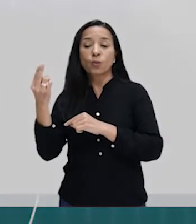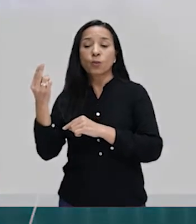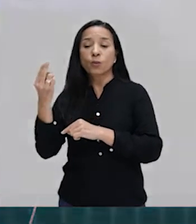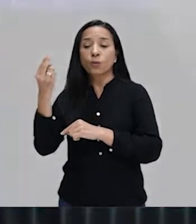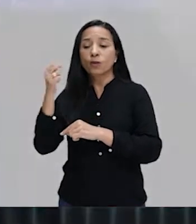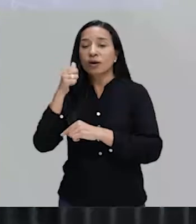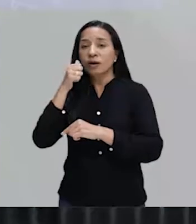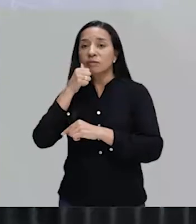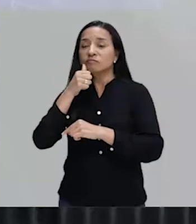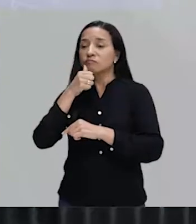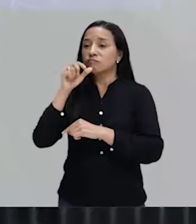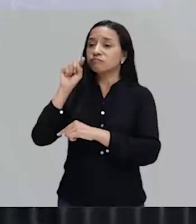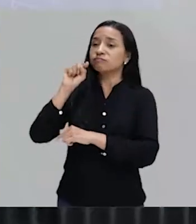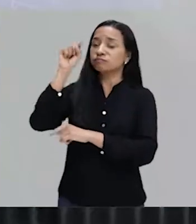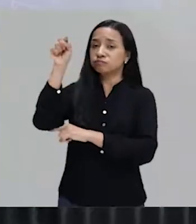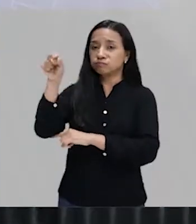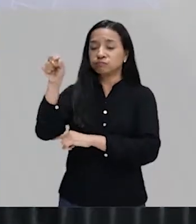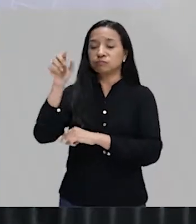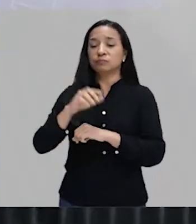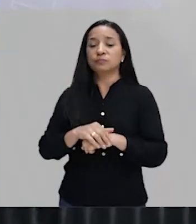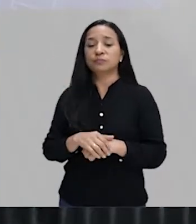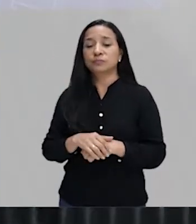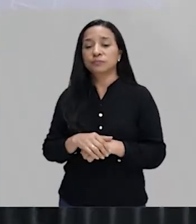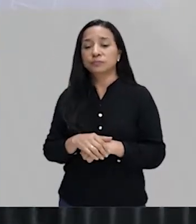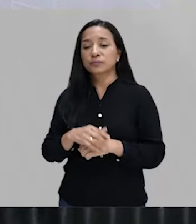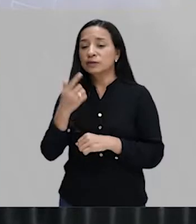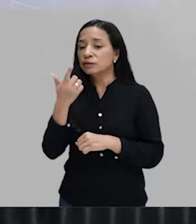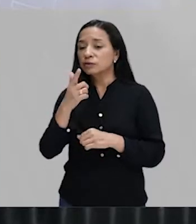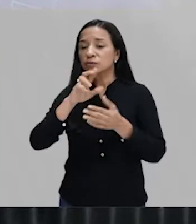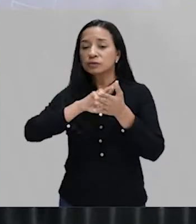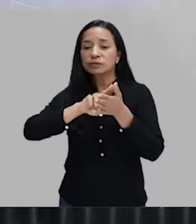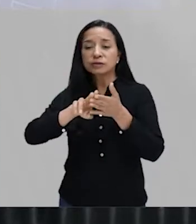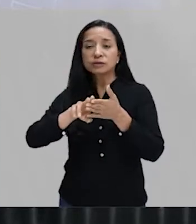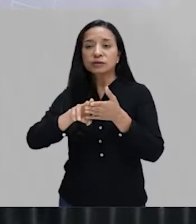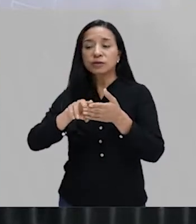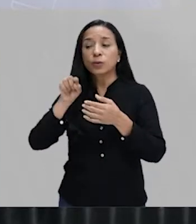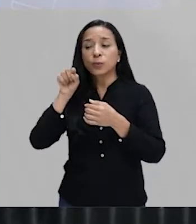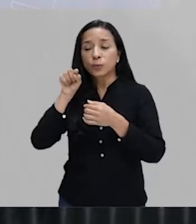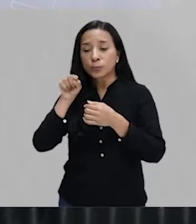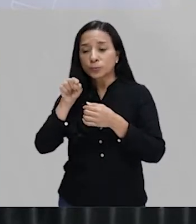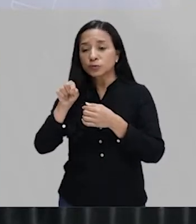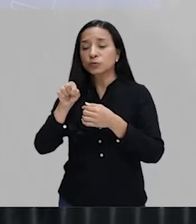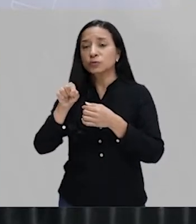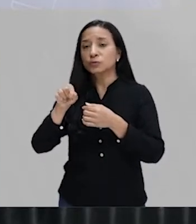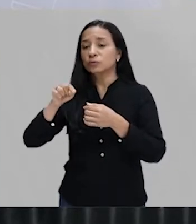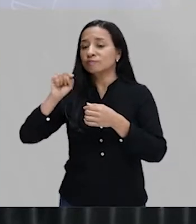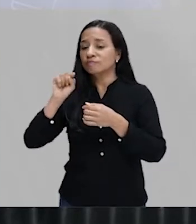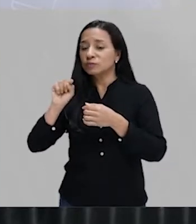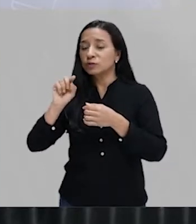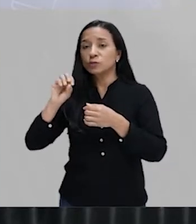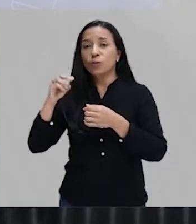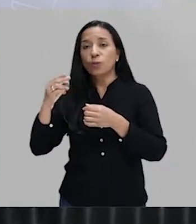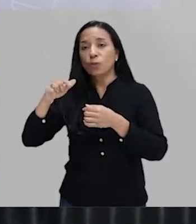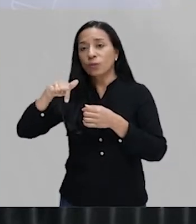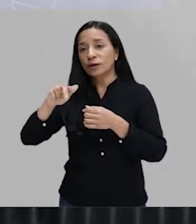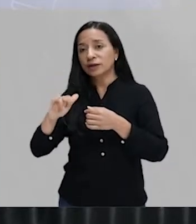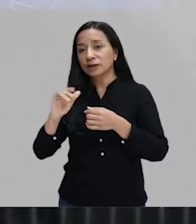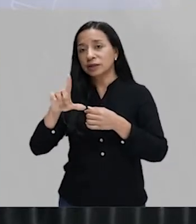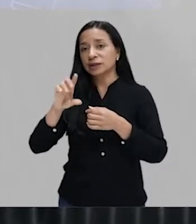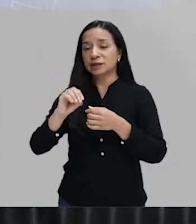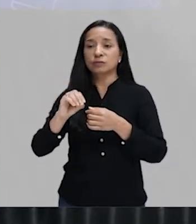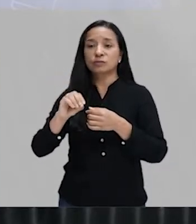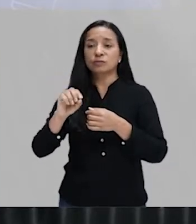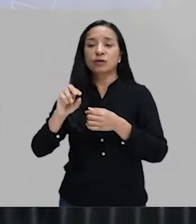os invariáveis? Isto, isso e aquilo. São pronomes demonstrativos que são invariáveis, ou seja, eles não